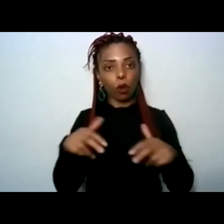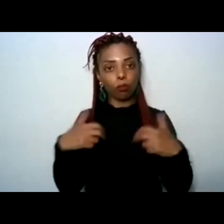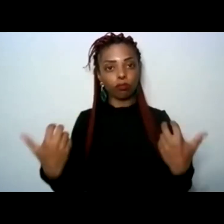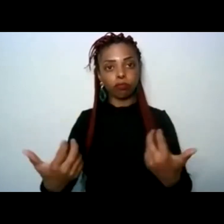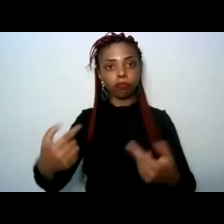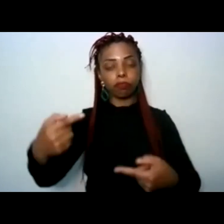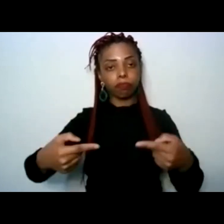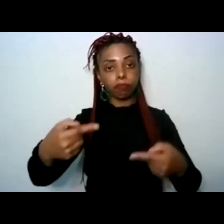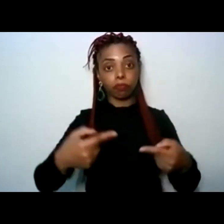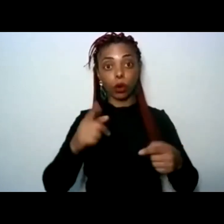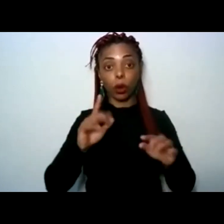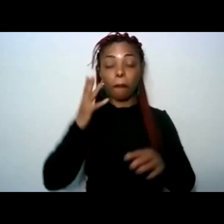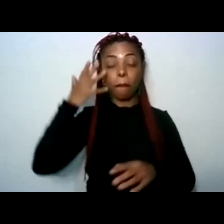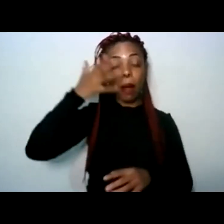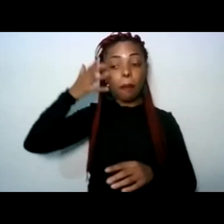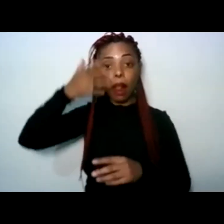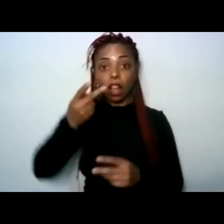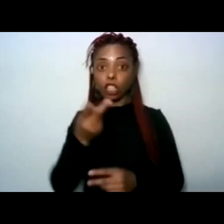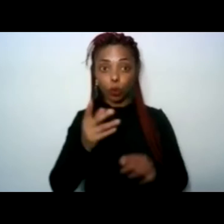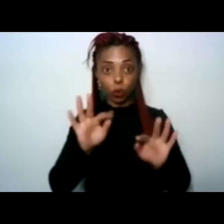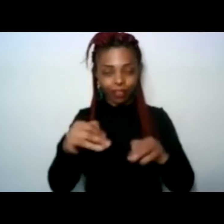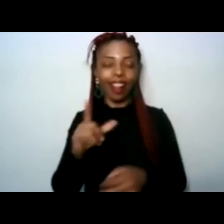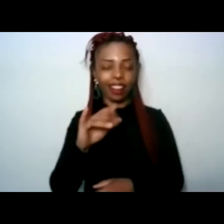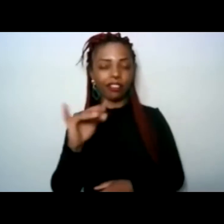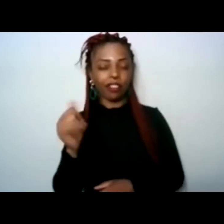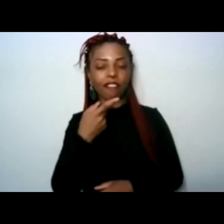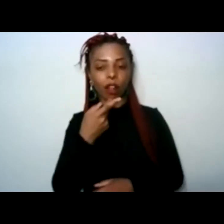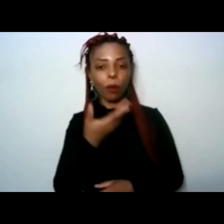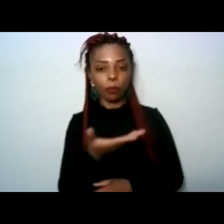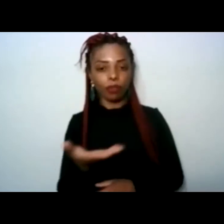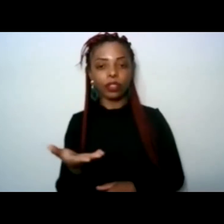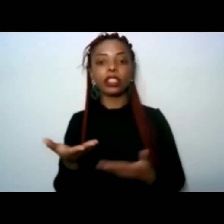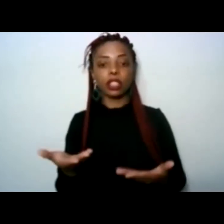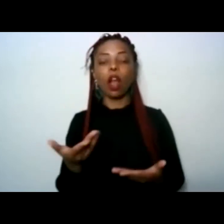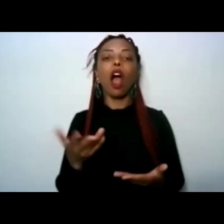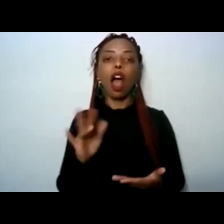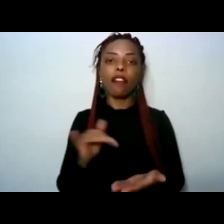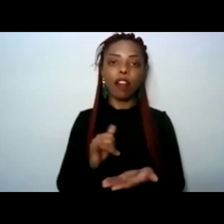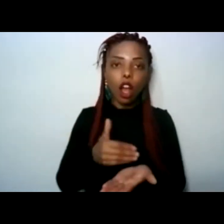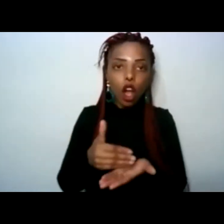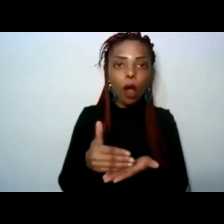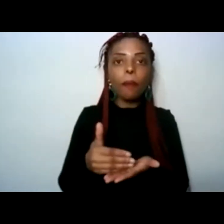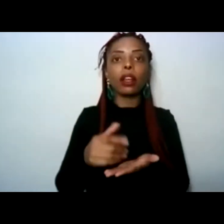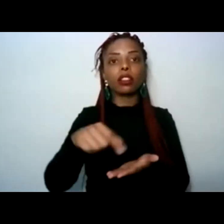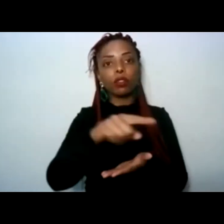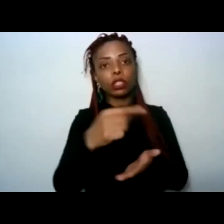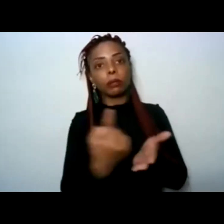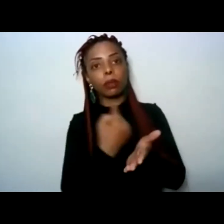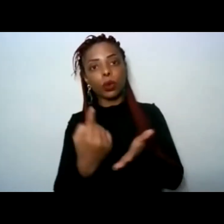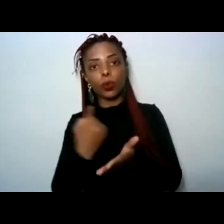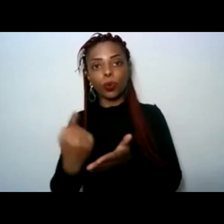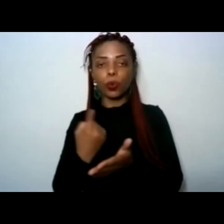das duas apresentações, como a Lívia comentou no início, da Mesa Redonda, nós abriremos para perguntas dos ouvintes. Então, por favor, encaminhem suas